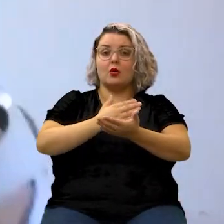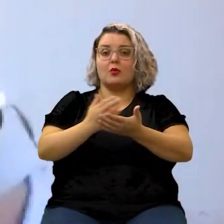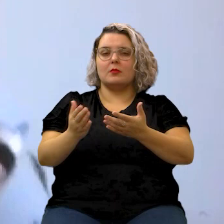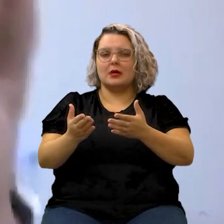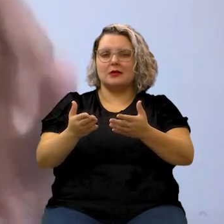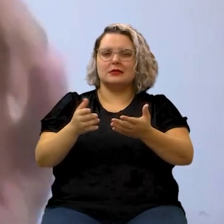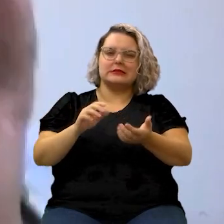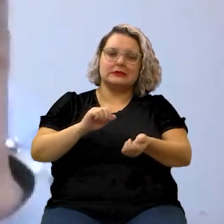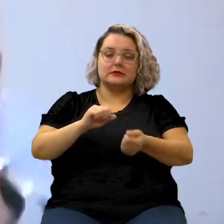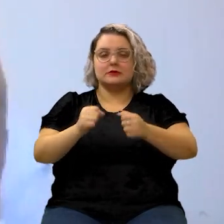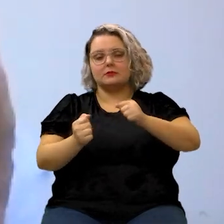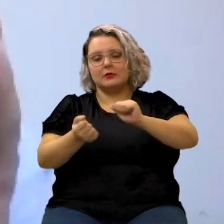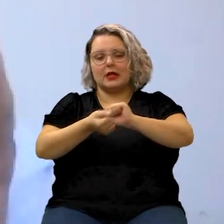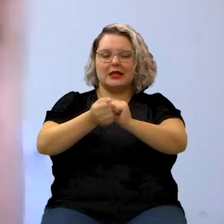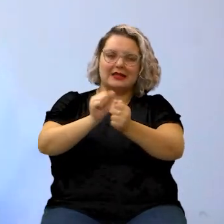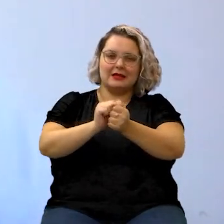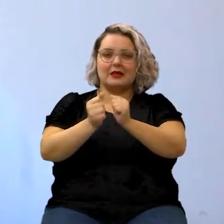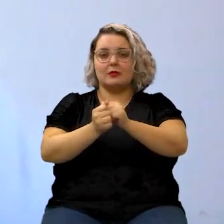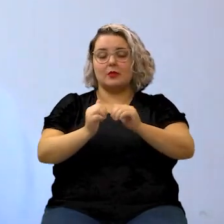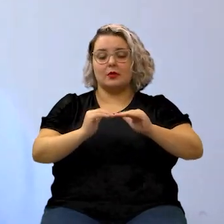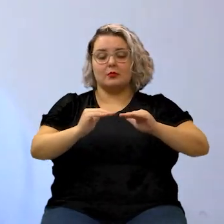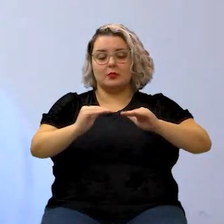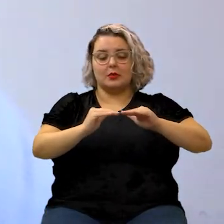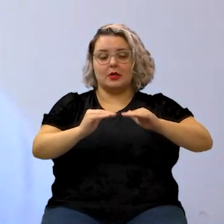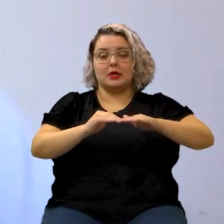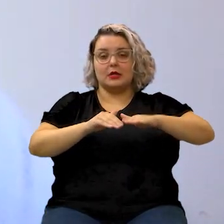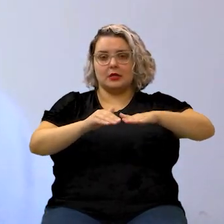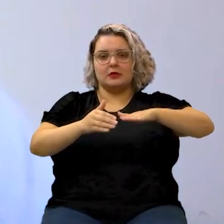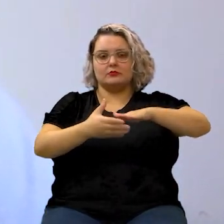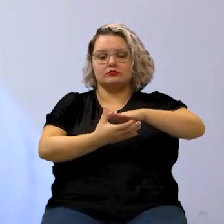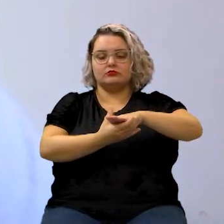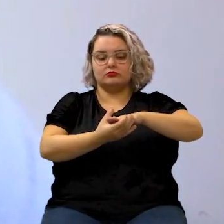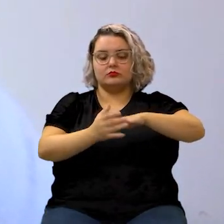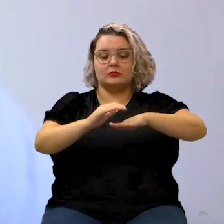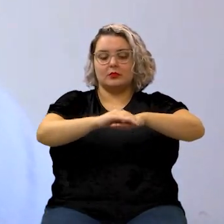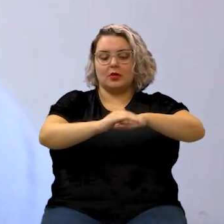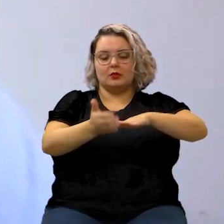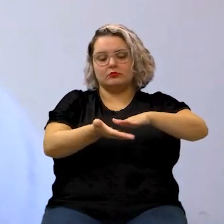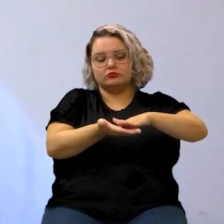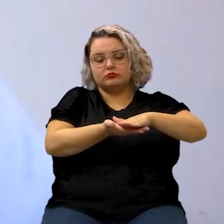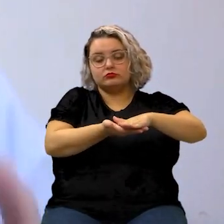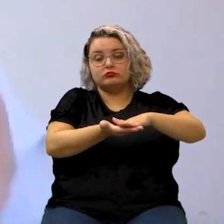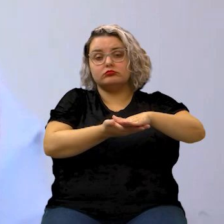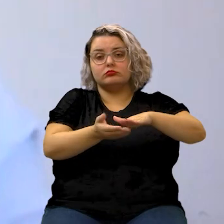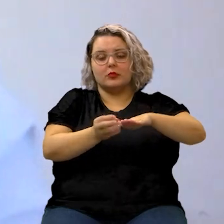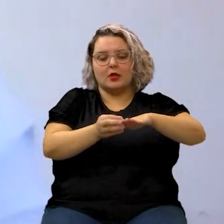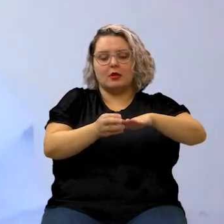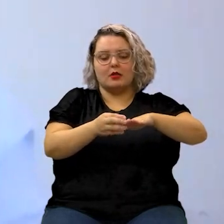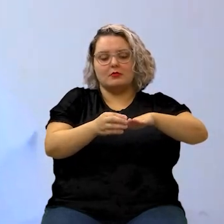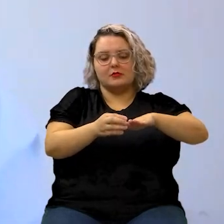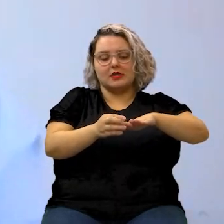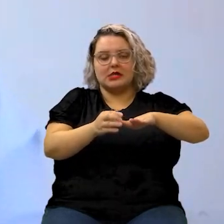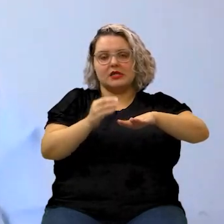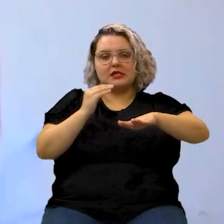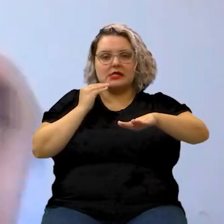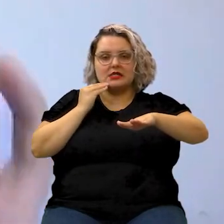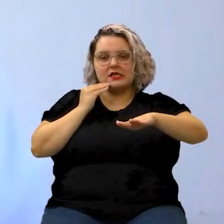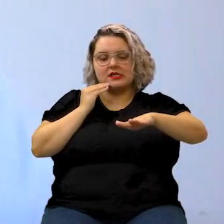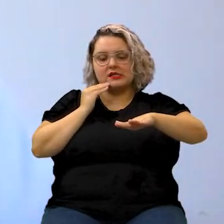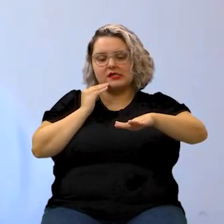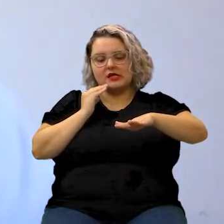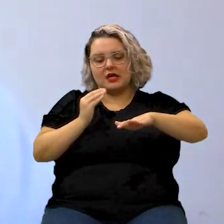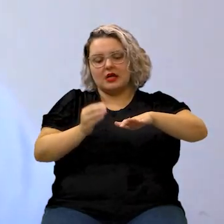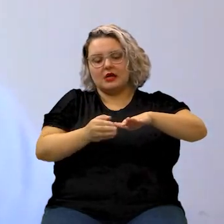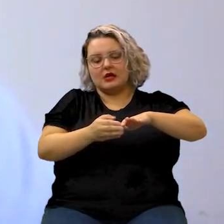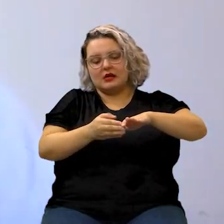a fazer alguma compensação para te manter sempre em equilíbrio. E essa compensação vai causar uma deformidade, vai deixar o dedo um